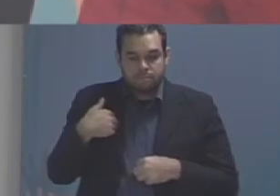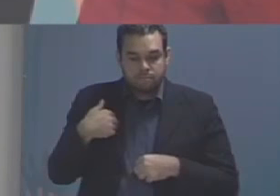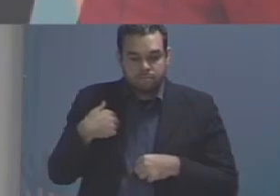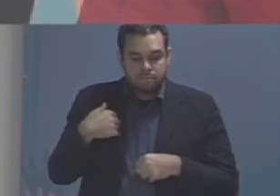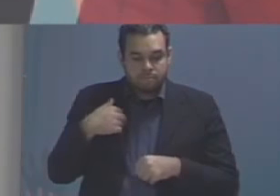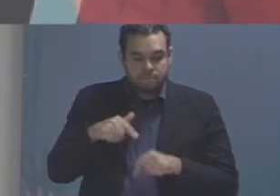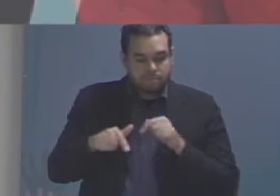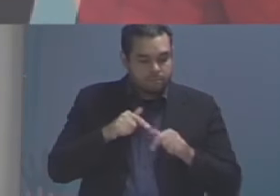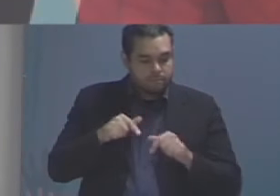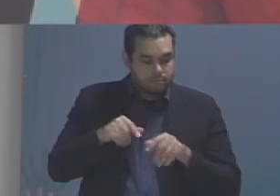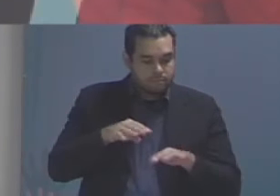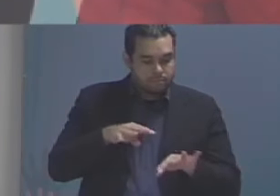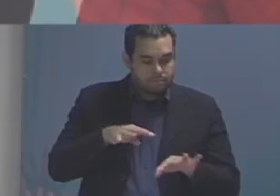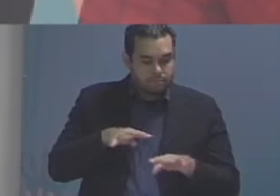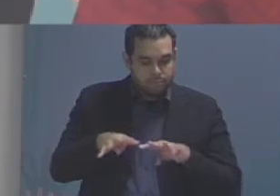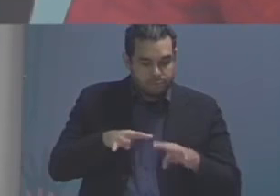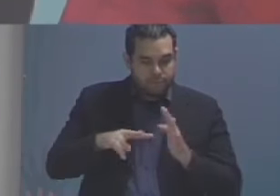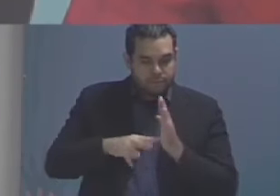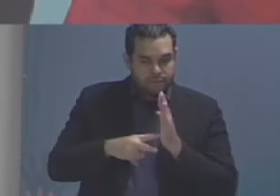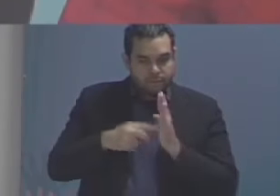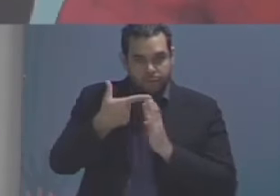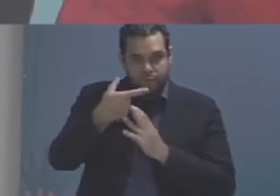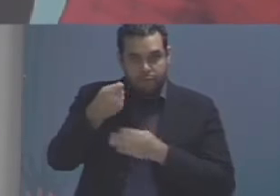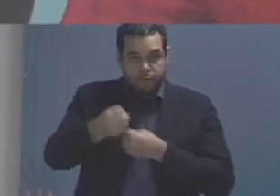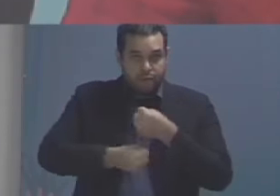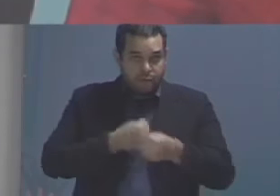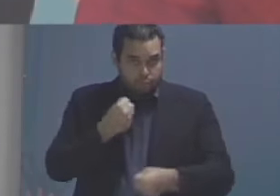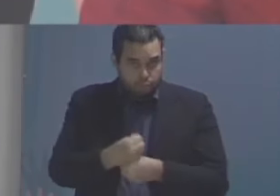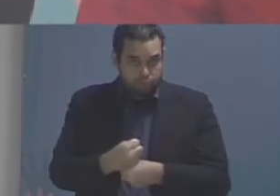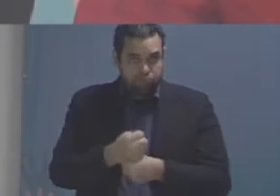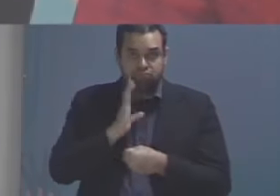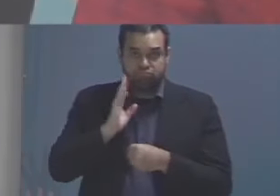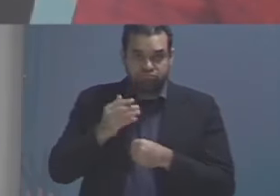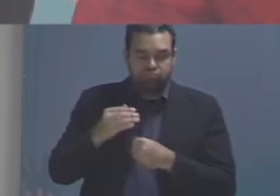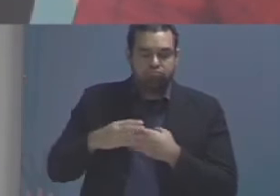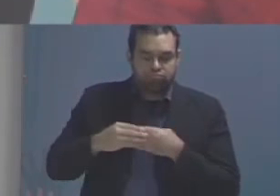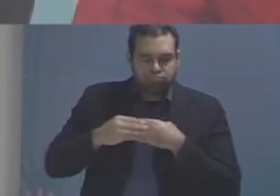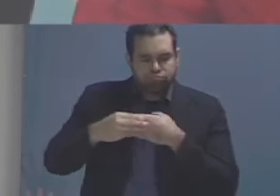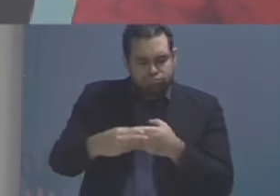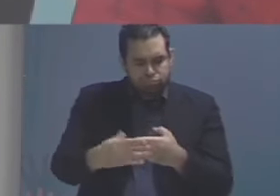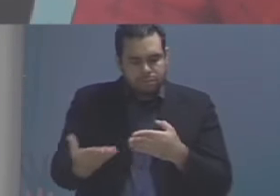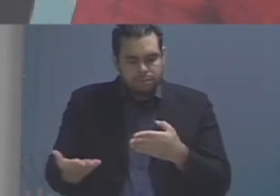atuei no movimento sindical durante 2 décadas, praticamente, tenho acompanhado isto.